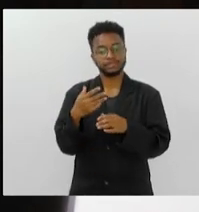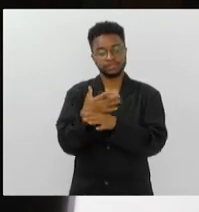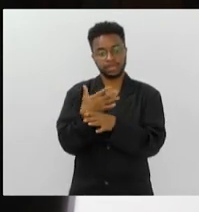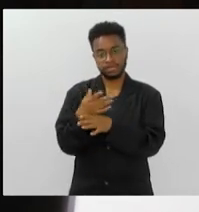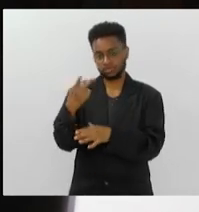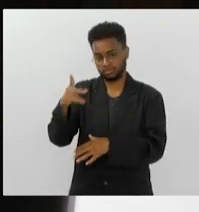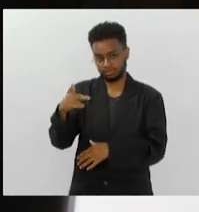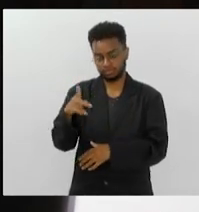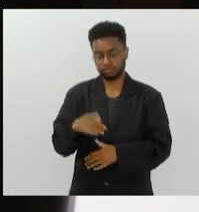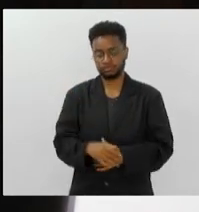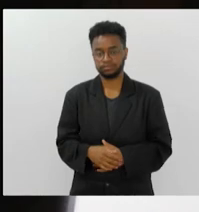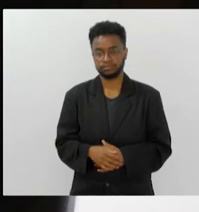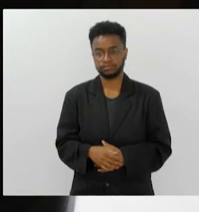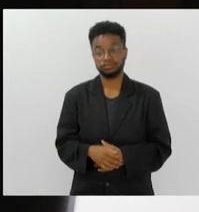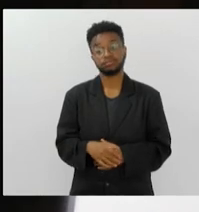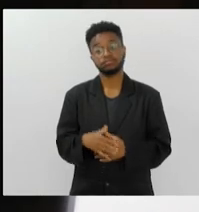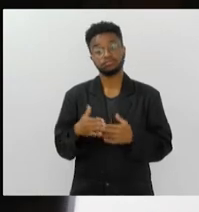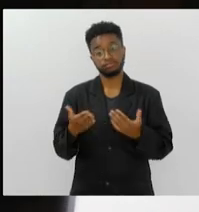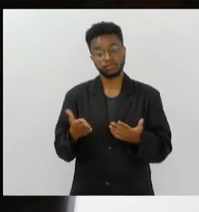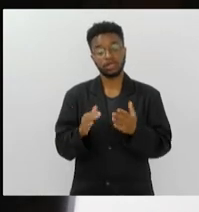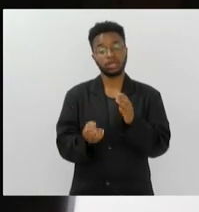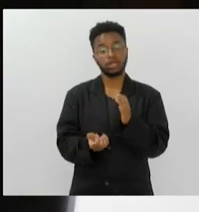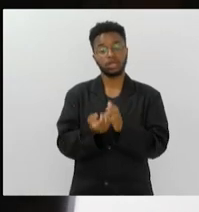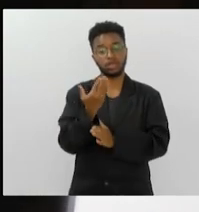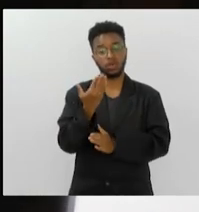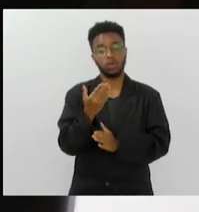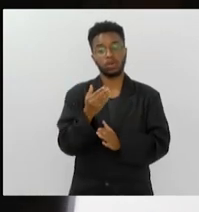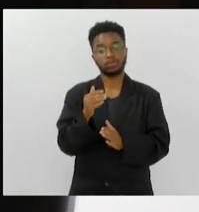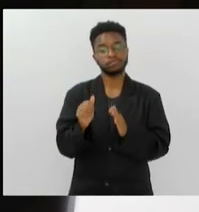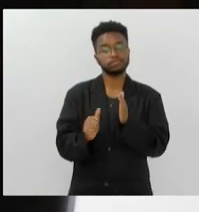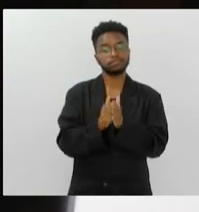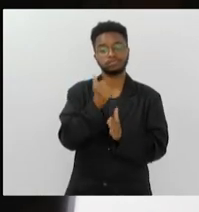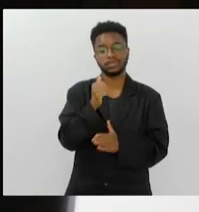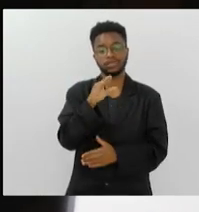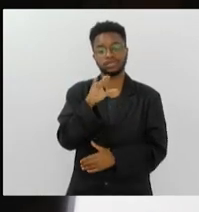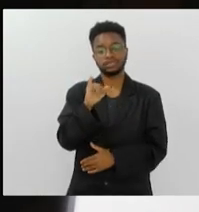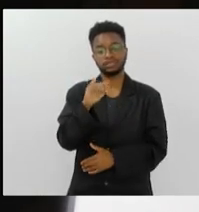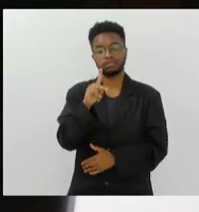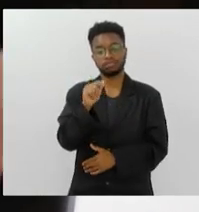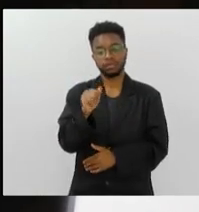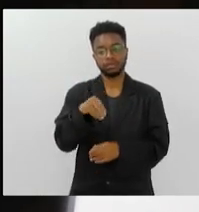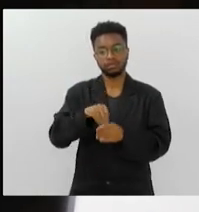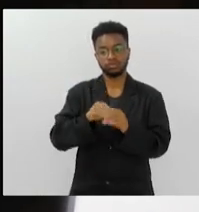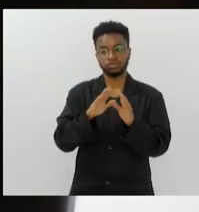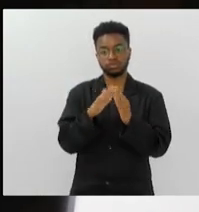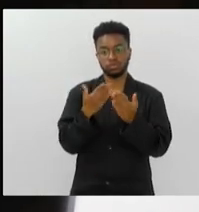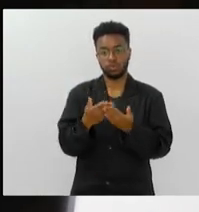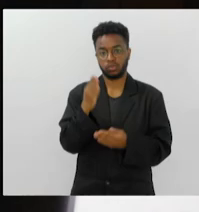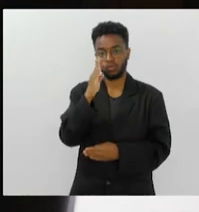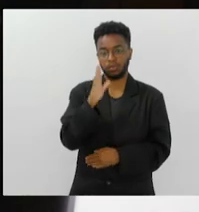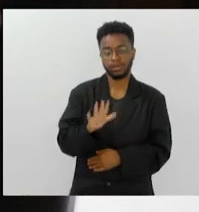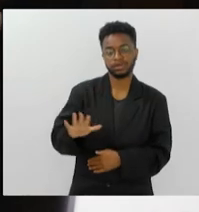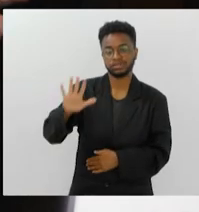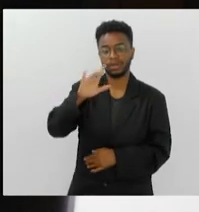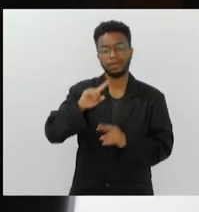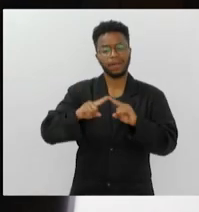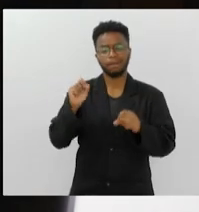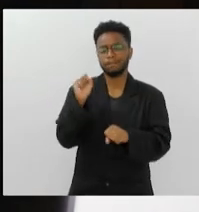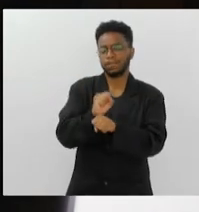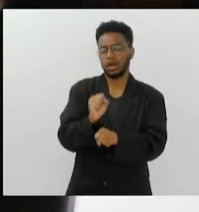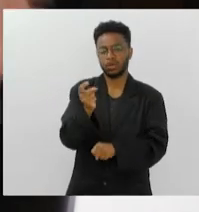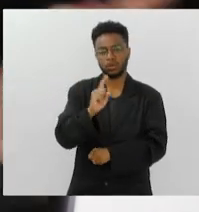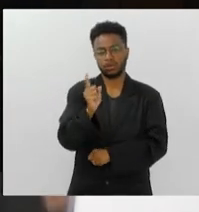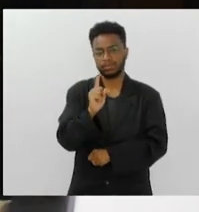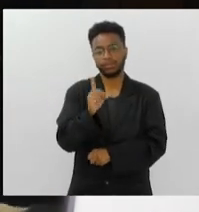Orlandino, onde foi criada a primeira CIPA escolar do Brasil. E o senhor não parou mais, né, senhor Orlandino? O senhor não